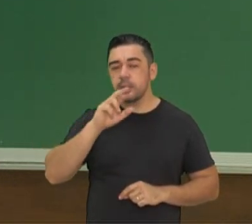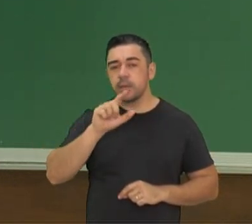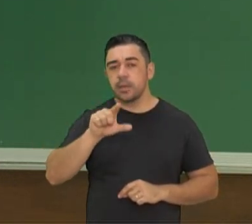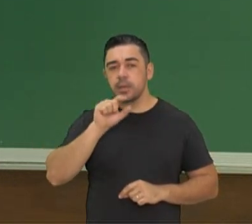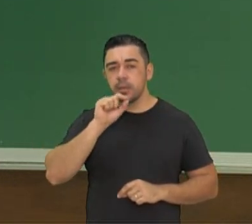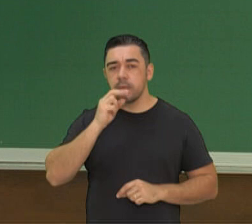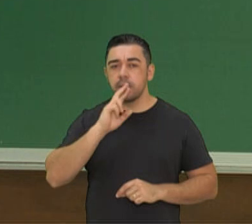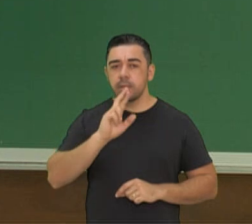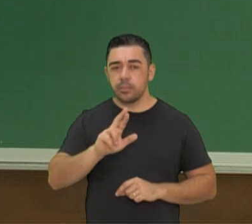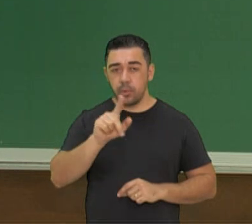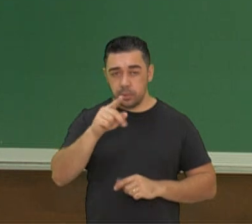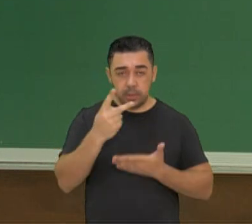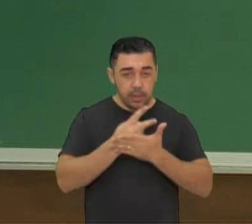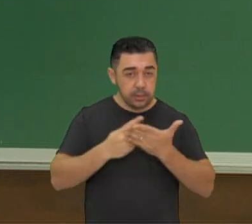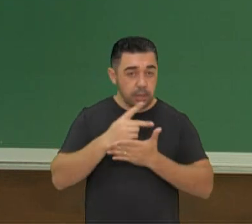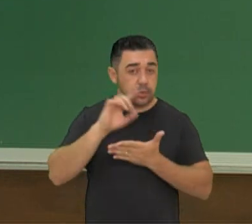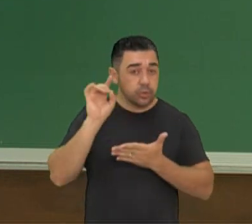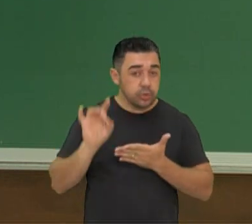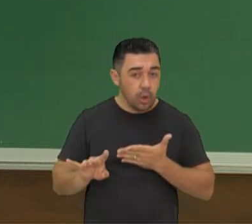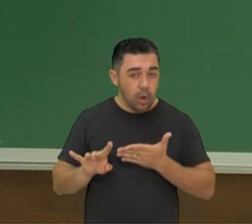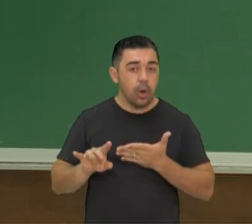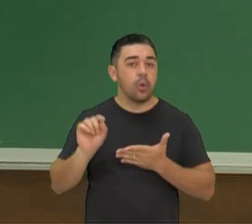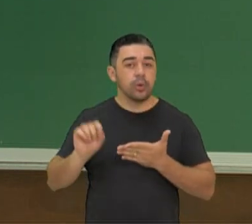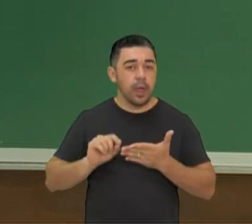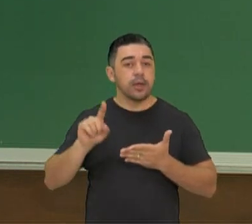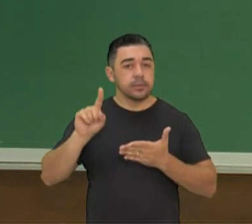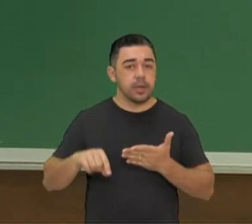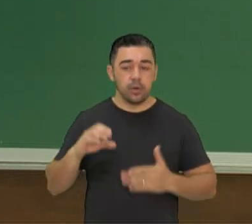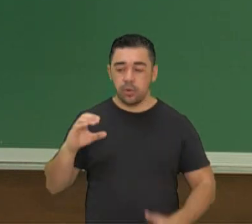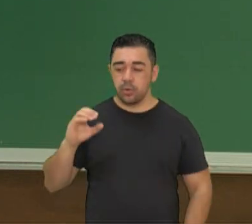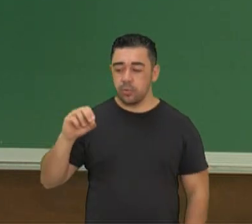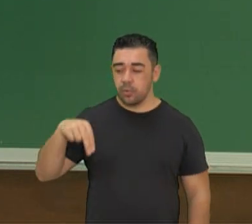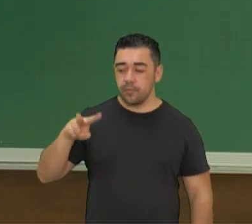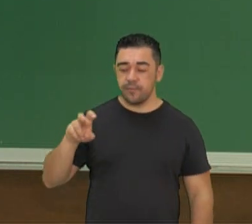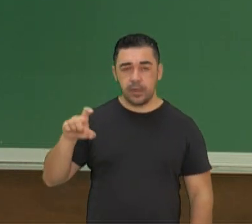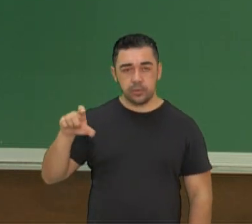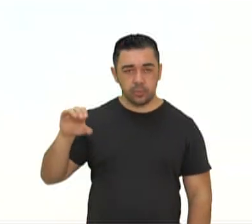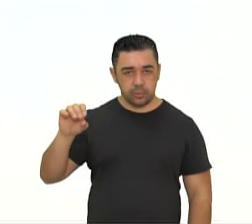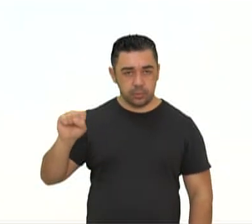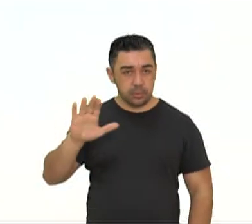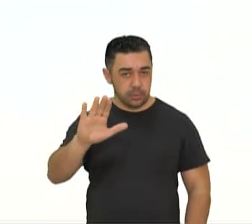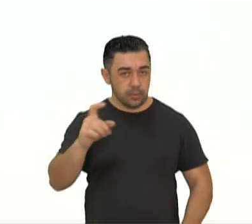para mim, ou desenhe no seu caderno só os polígonos que são convexos. Eu já volto com a resposta.